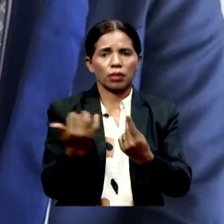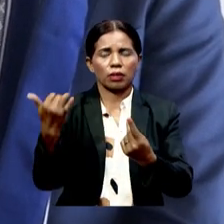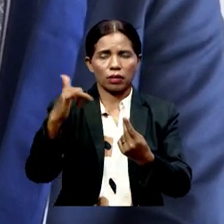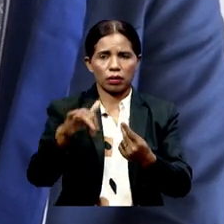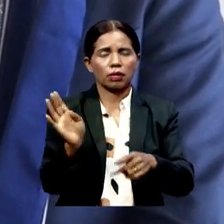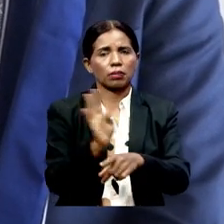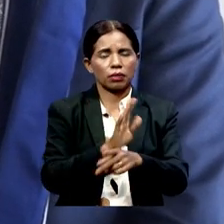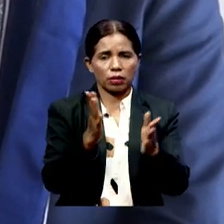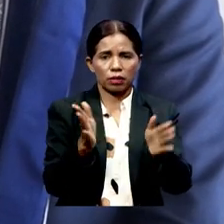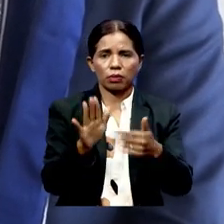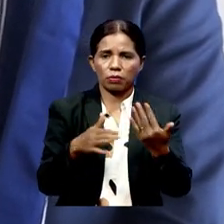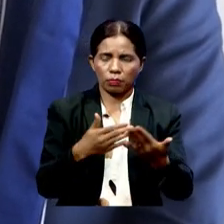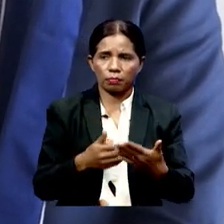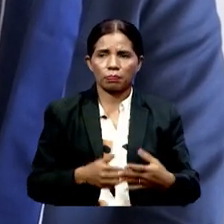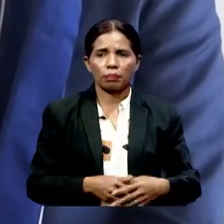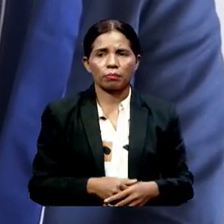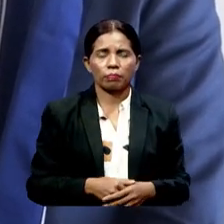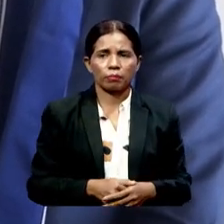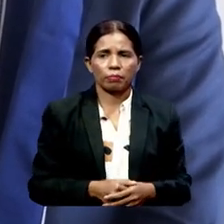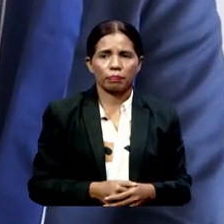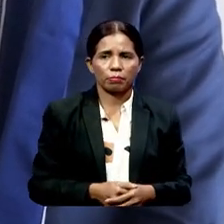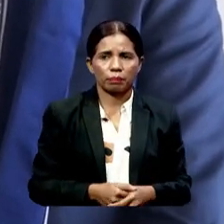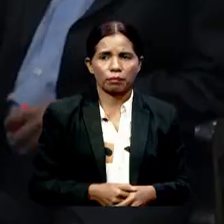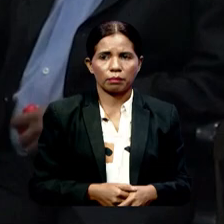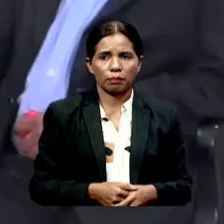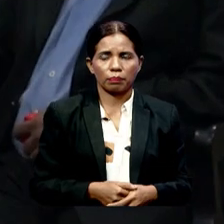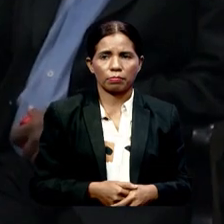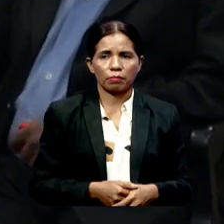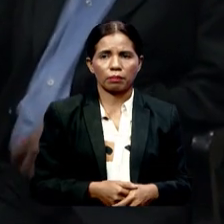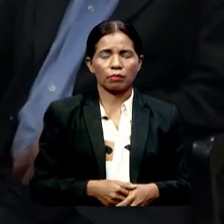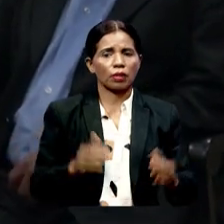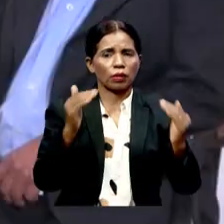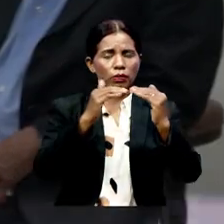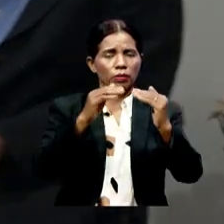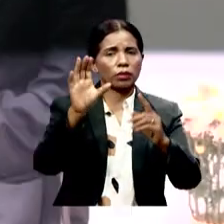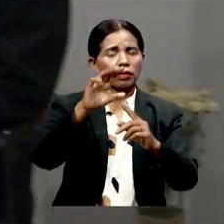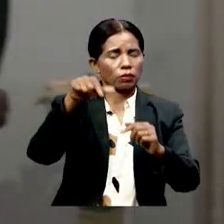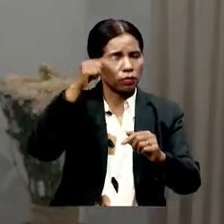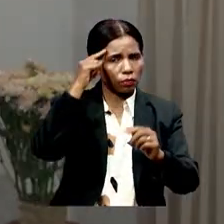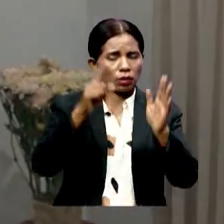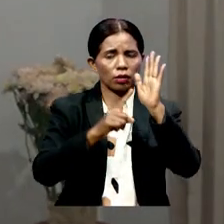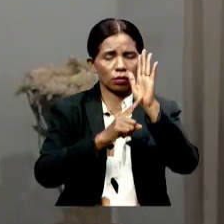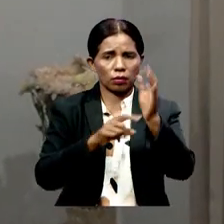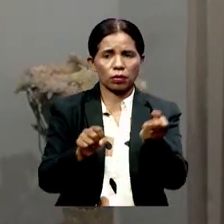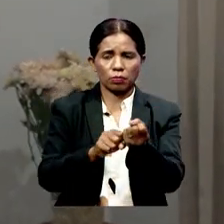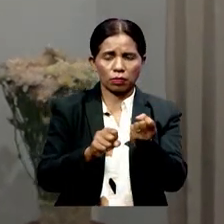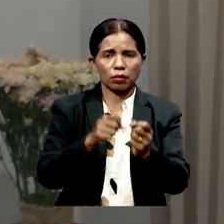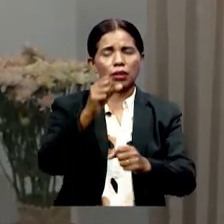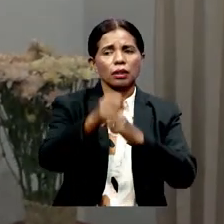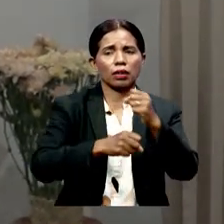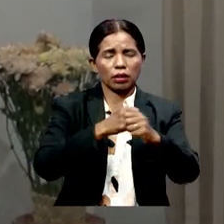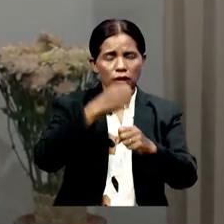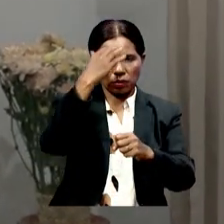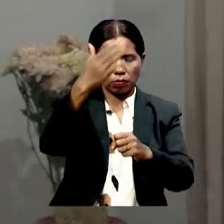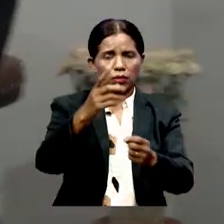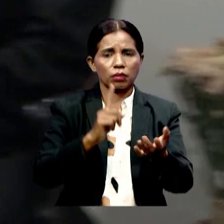sira create jobs and create value in Timor. Ia reunião ne chefe governo hatoni apoio no garante kata tinan oin se diskuti kono